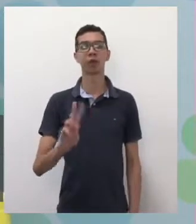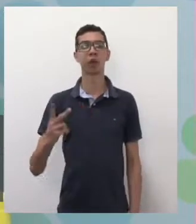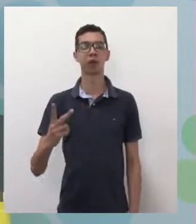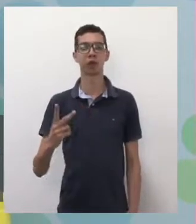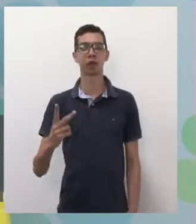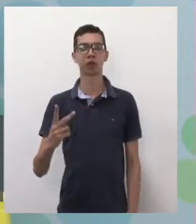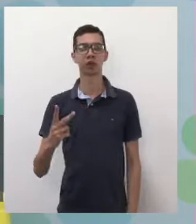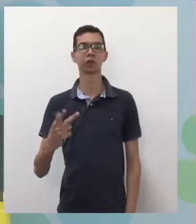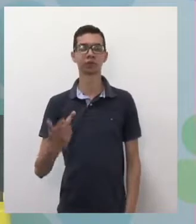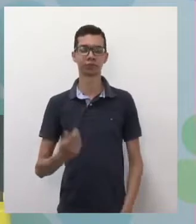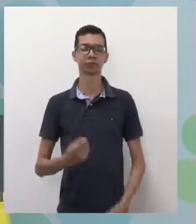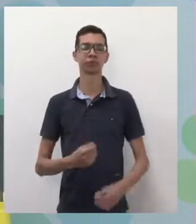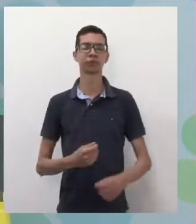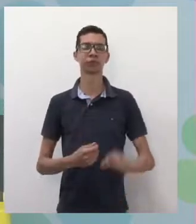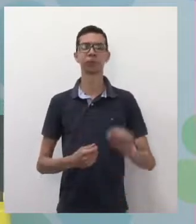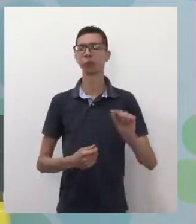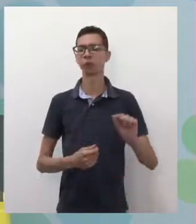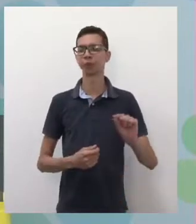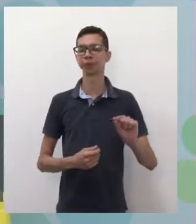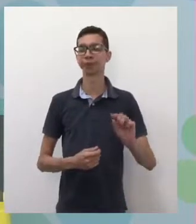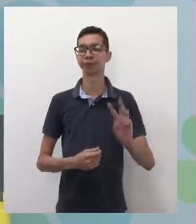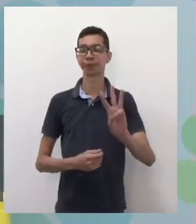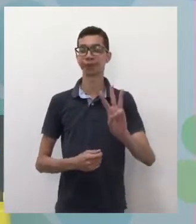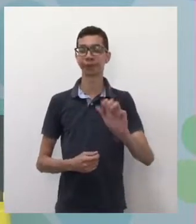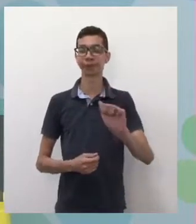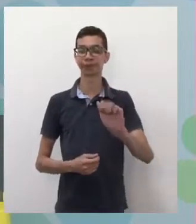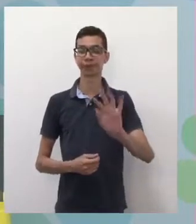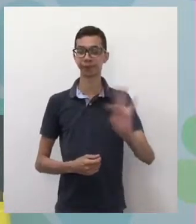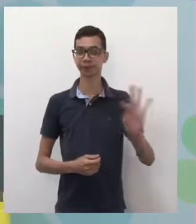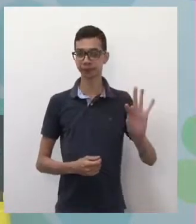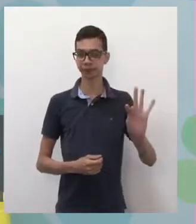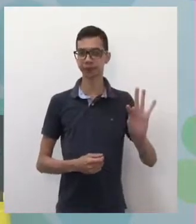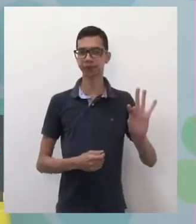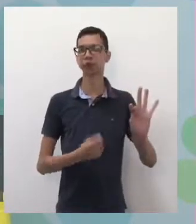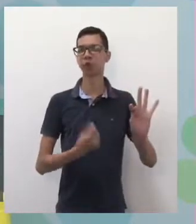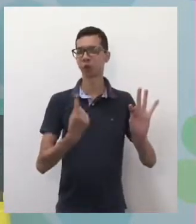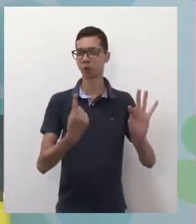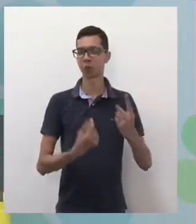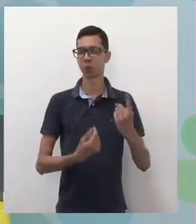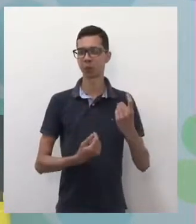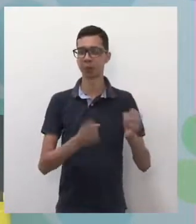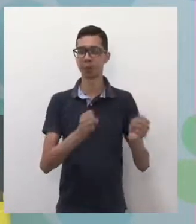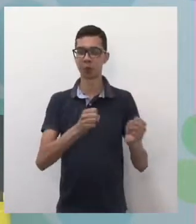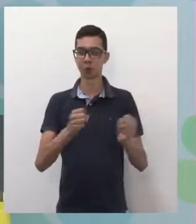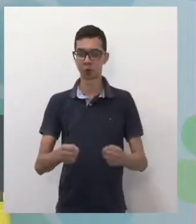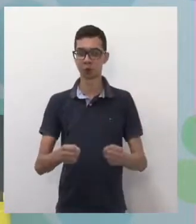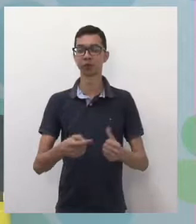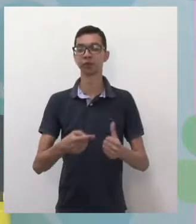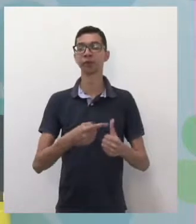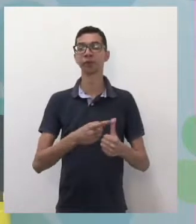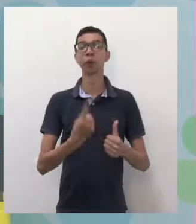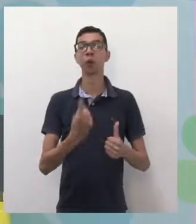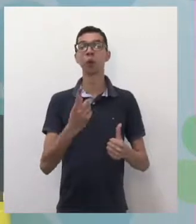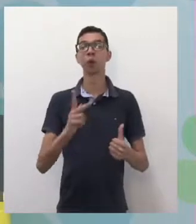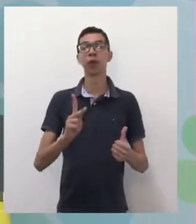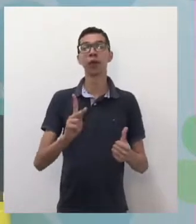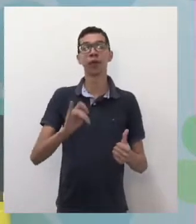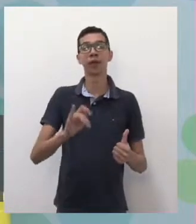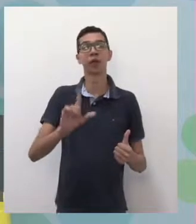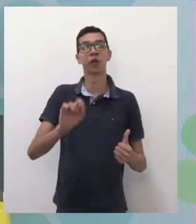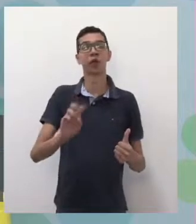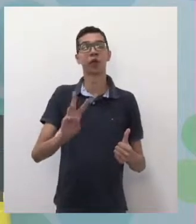unidades juntinhas ali. O watt é uma unidade, a unidade de potência. 1 quilowatt quer